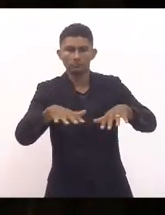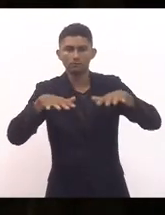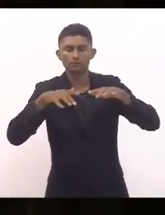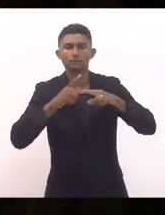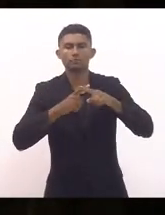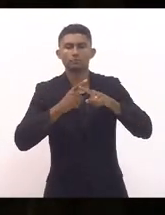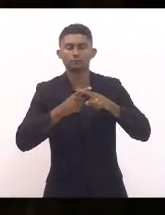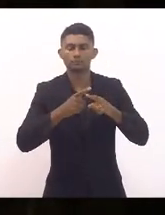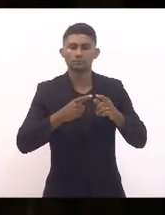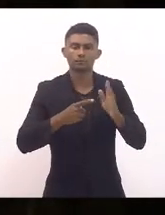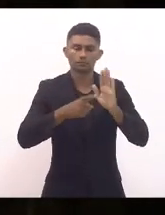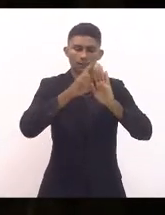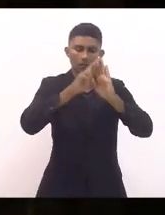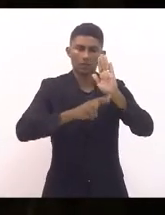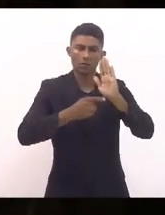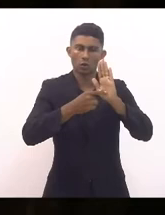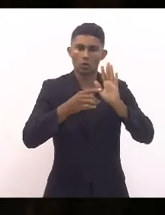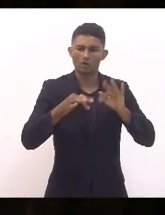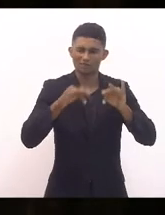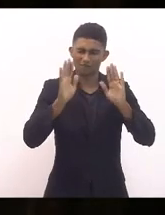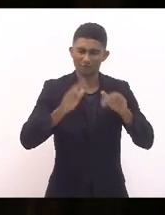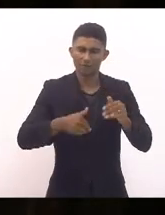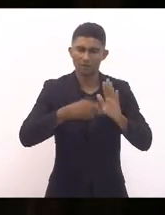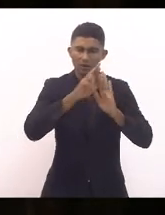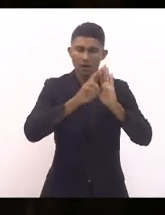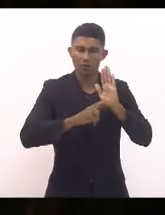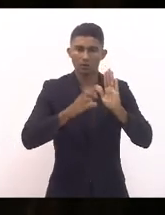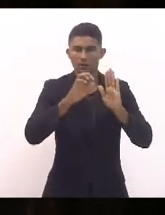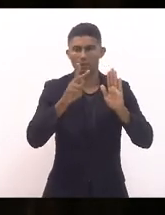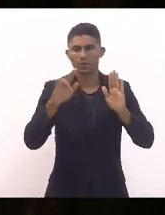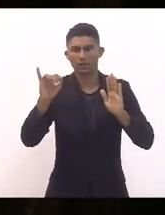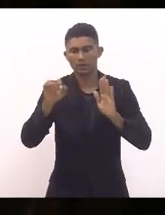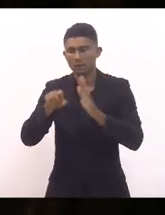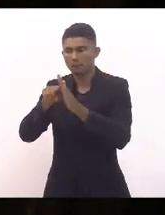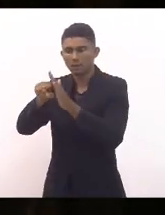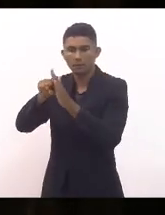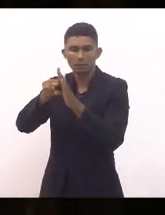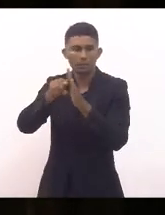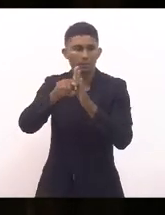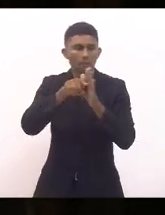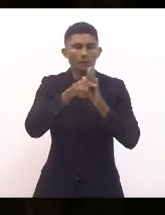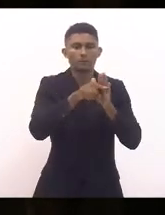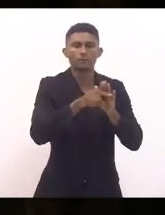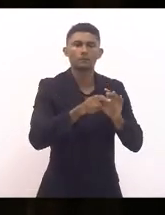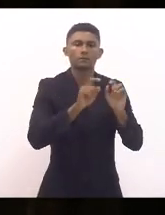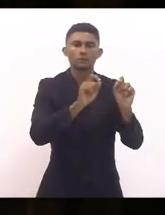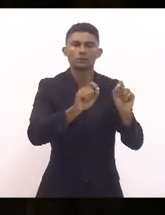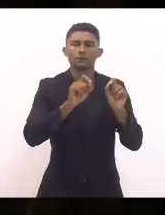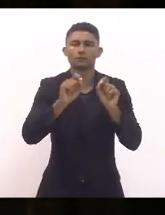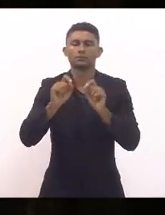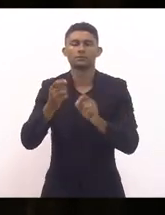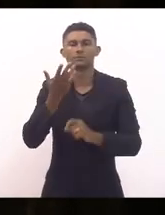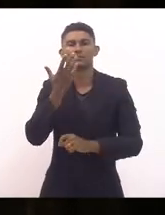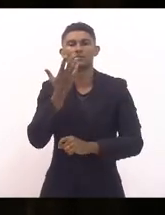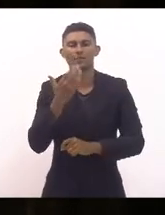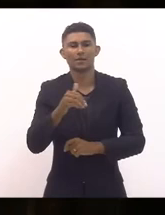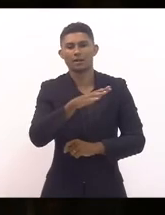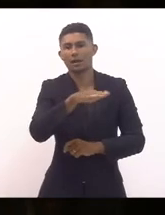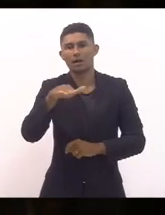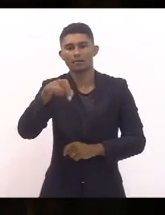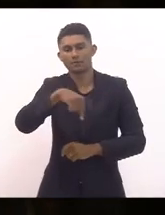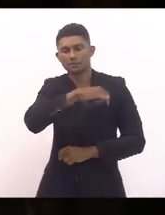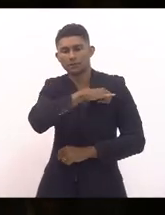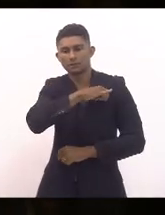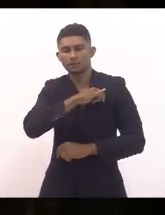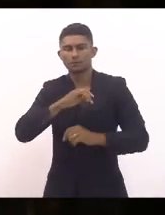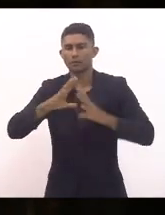aprovação do relatório final da CPI, que apurou as inúmeras causas de desaparecimento de crianças no Estado do Rio de